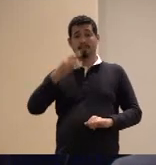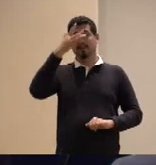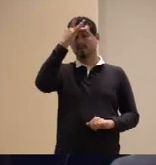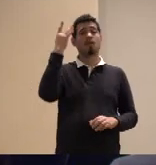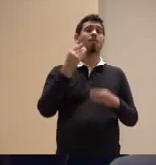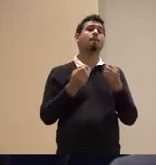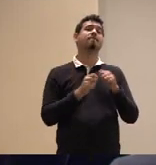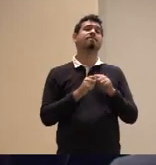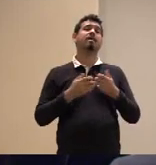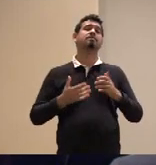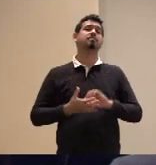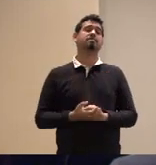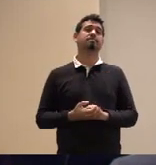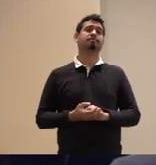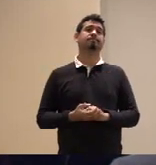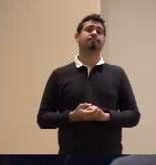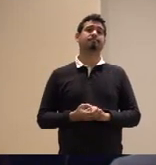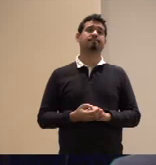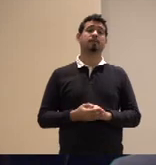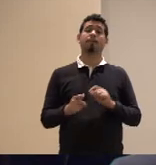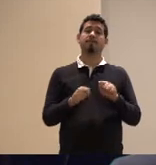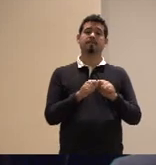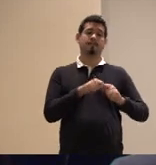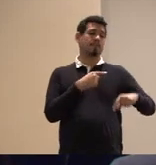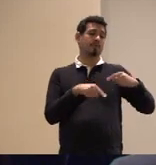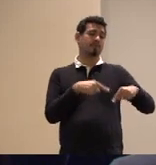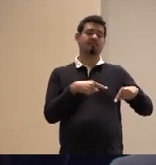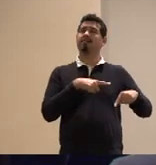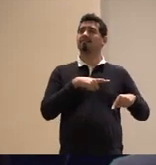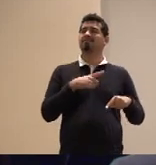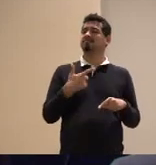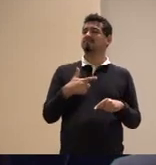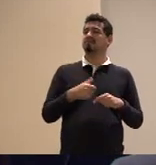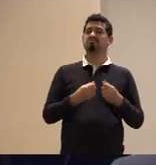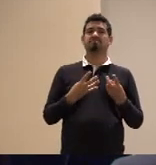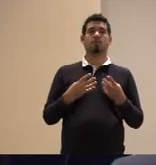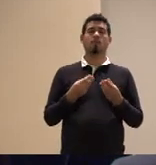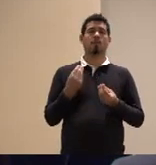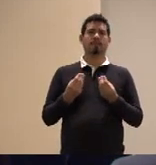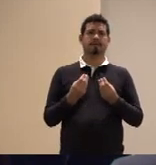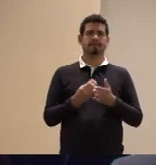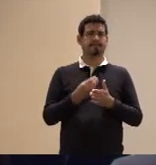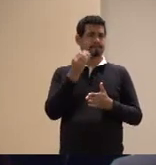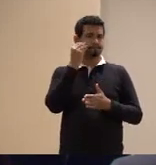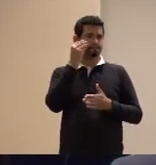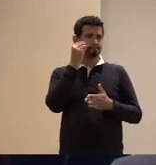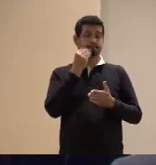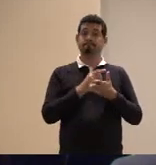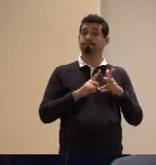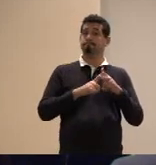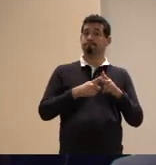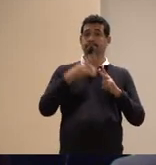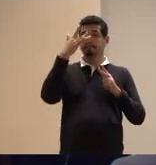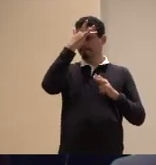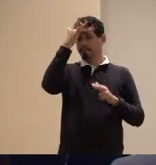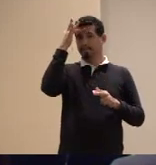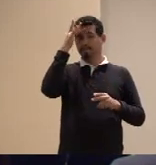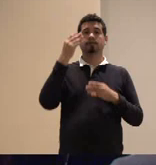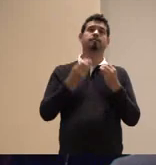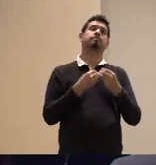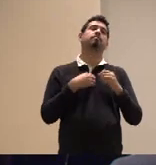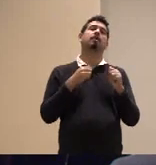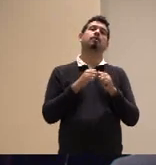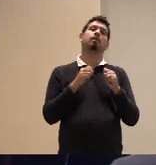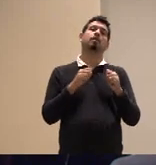gente faz? Como é que a gente faz a política pública não estar em demanda reprimida para atender todo esse povo? Que a gente faz todos